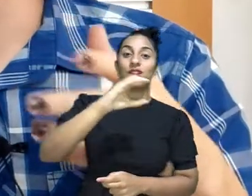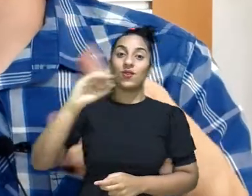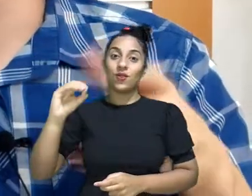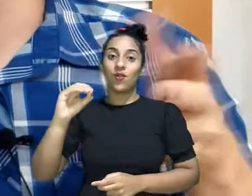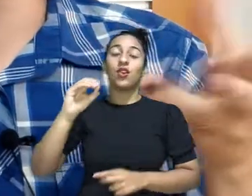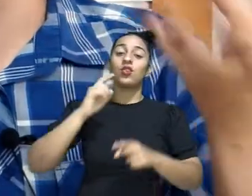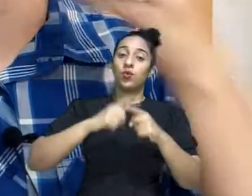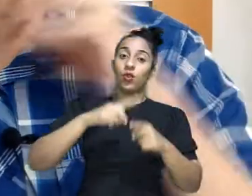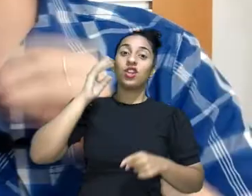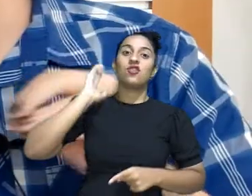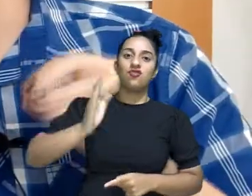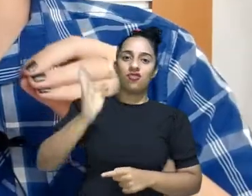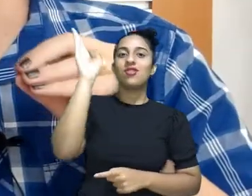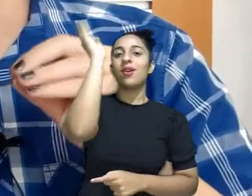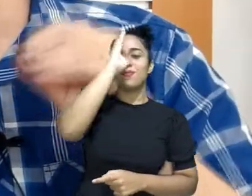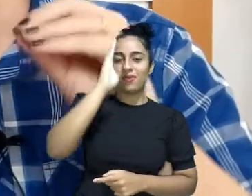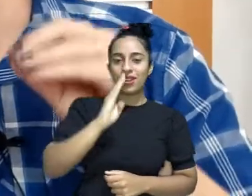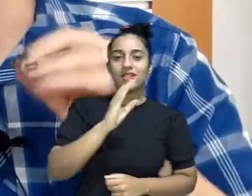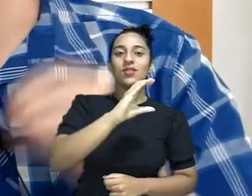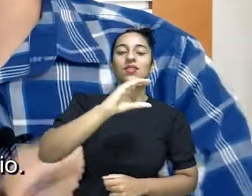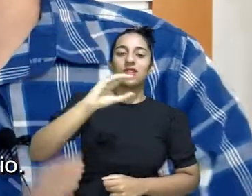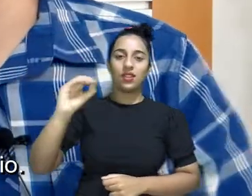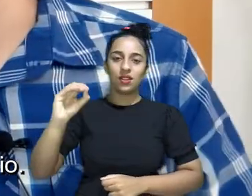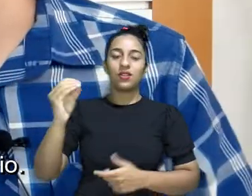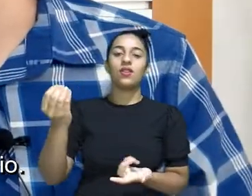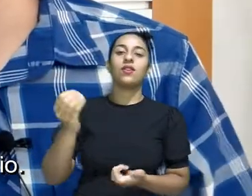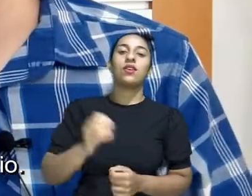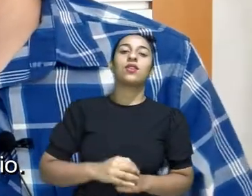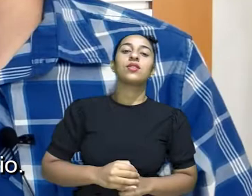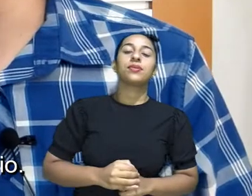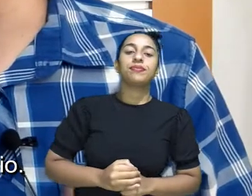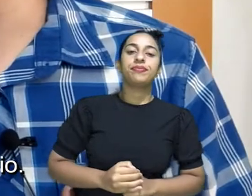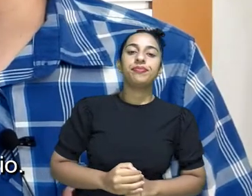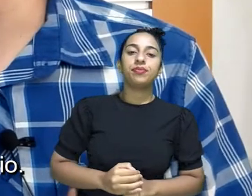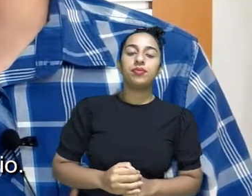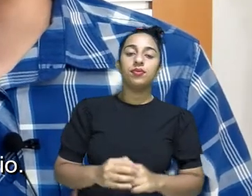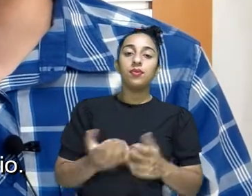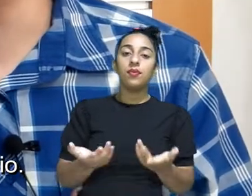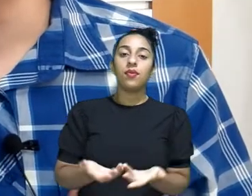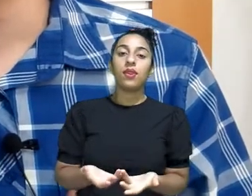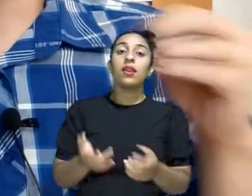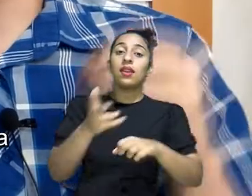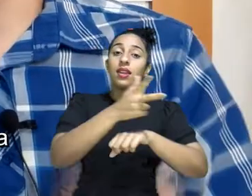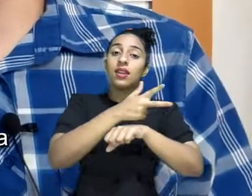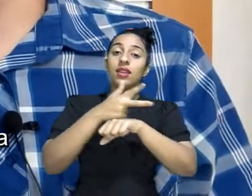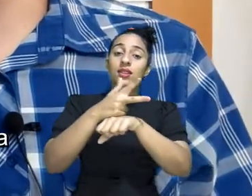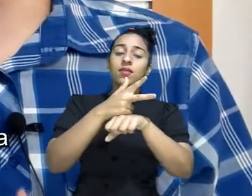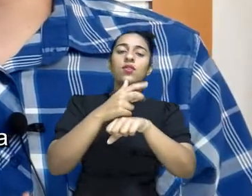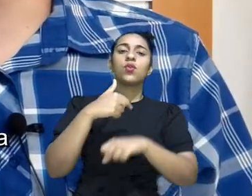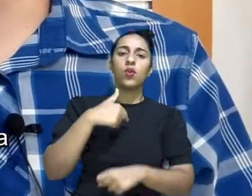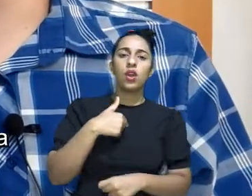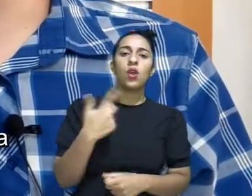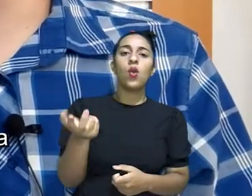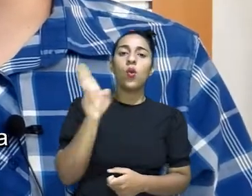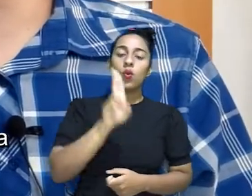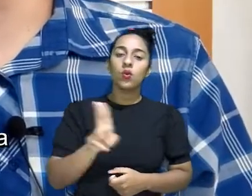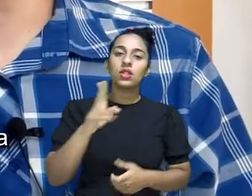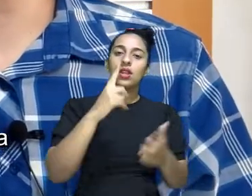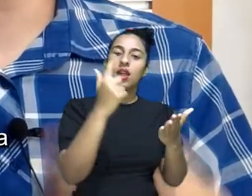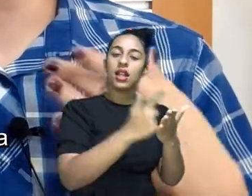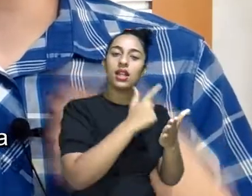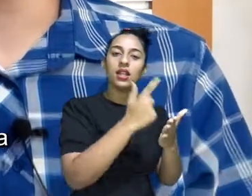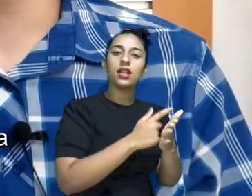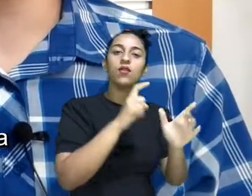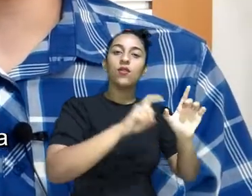estados que a gente fala de centro-oeste do que já fazia parte do Brasil né porque é uma parte ainda não fazia parte do nosso território e para esse vídeo usei de